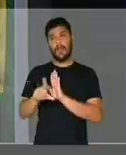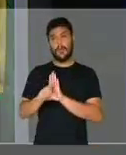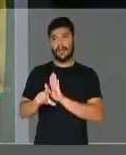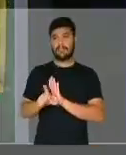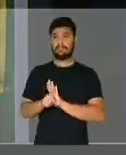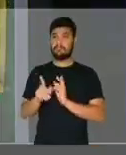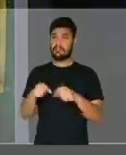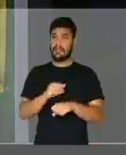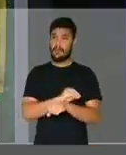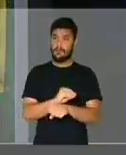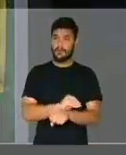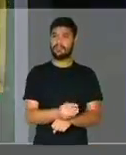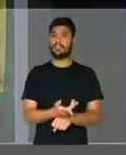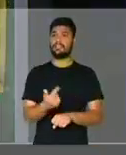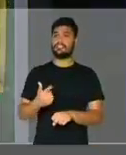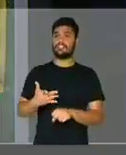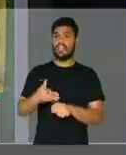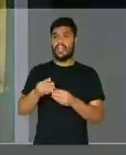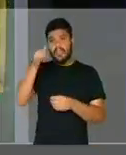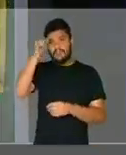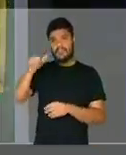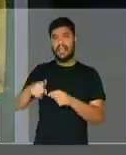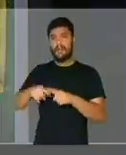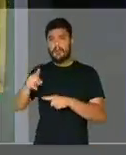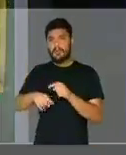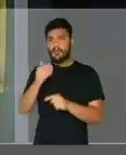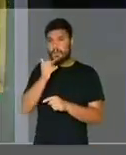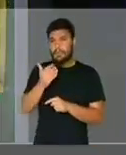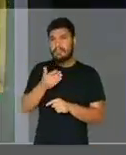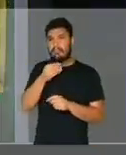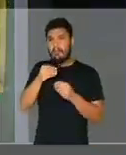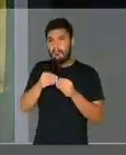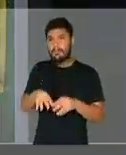possa protegê-lo desses produtos maléficos à saúde dos brasileiros. Muito obrigado.